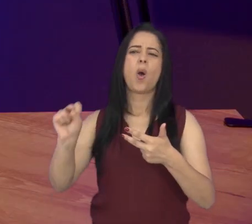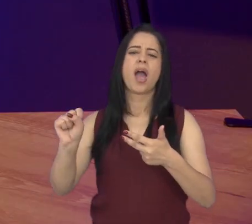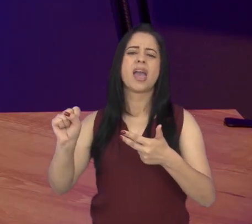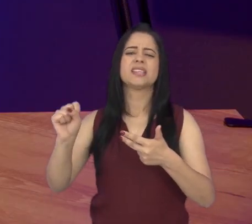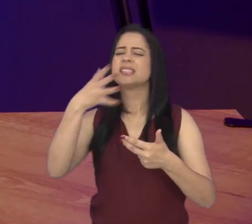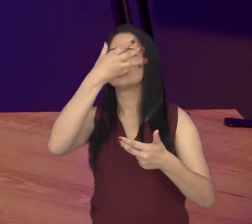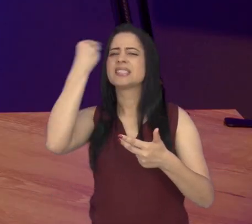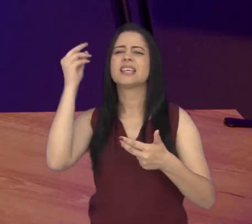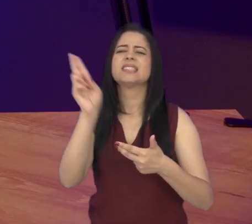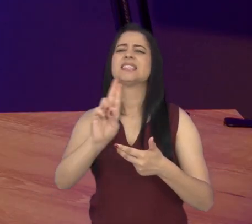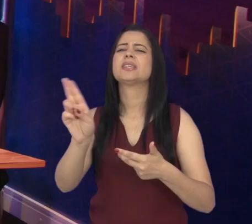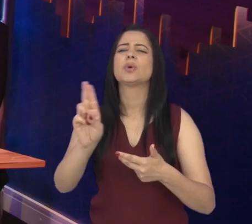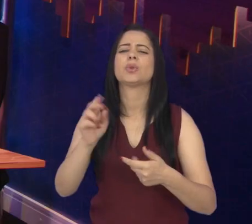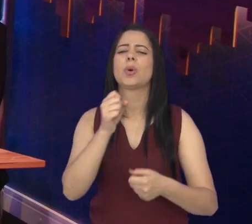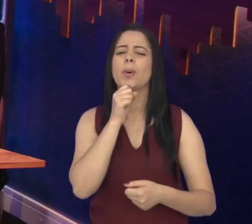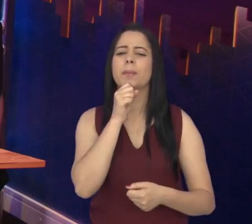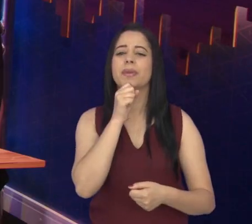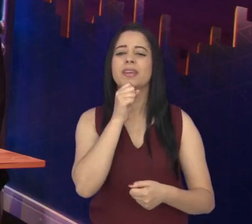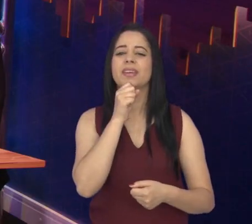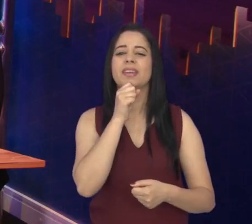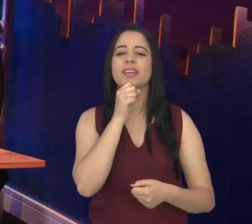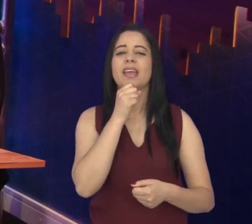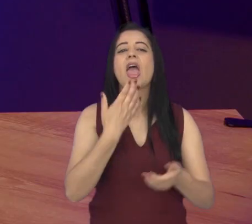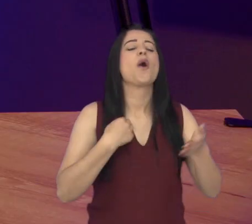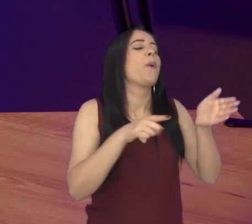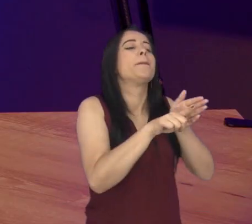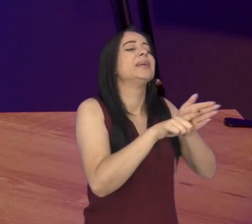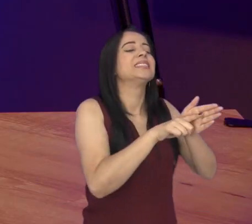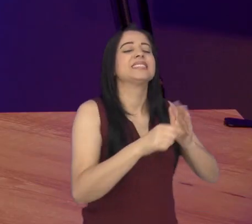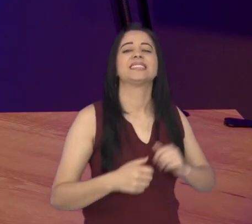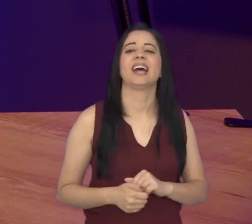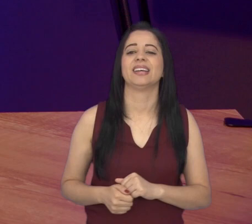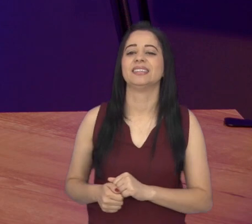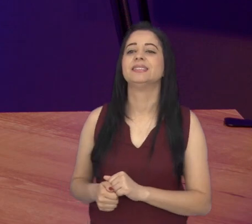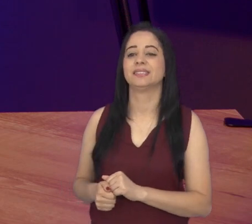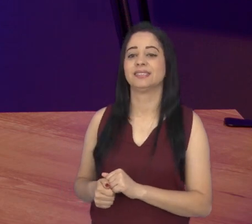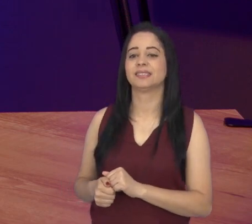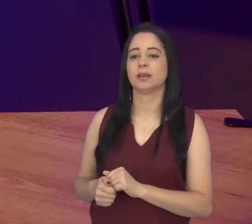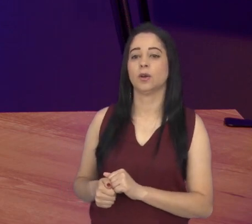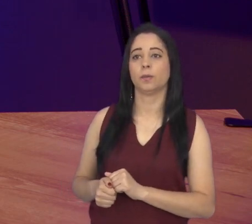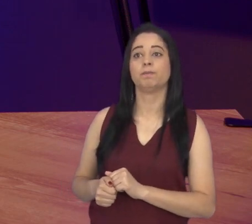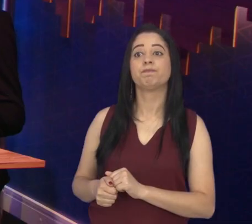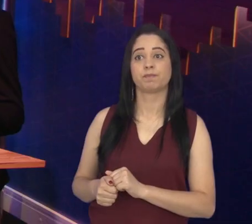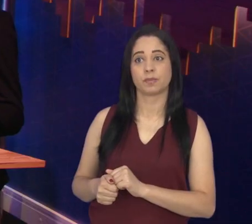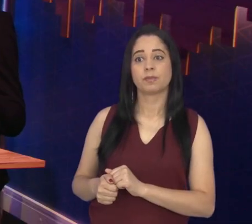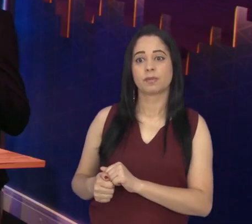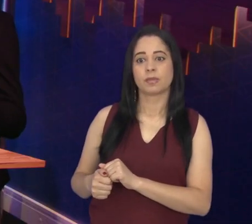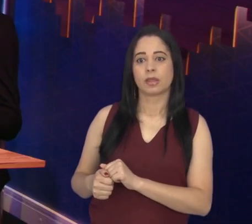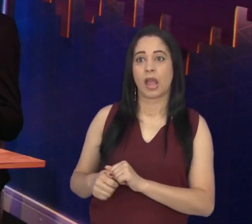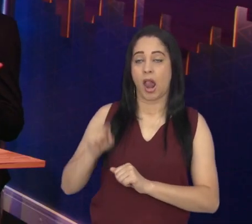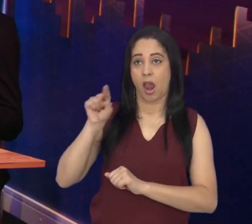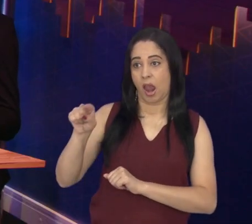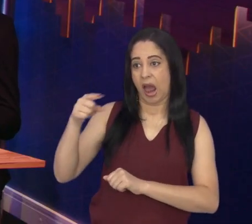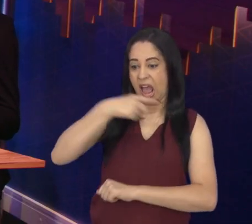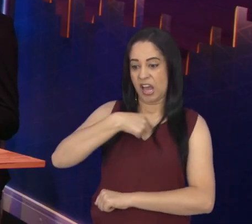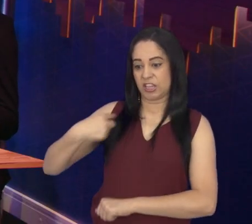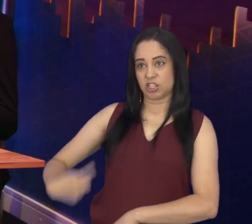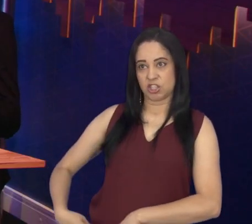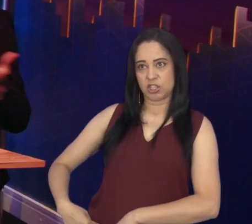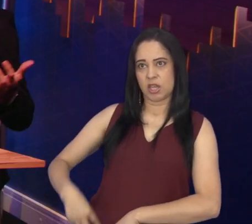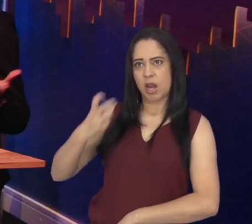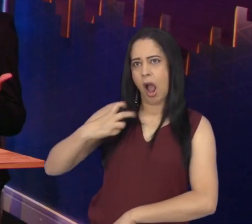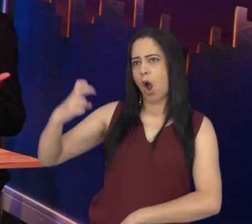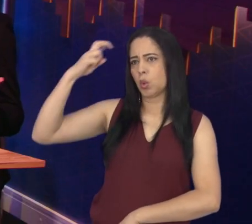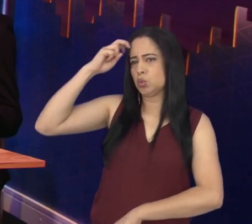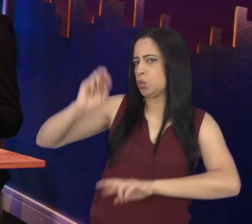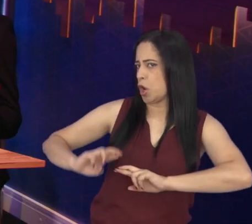e esse final eu esqueci quem que é. Isso, mas eu esqueci também. Eu vou pesquisar. Mas enfim, é muito importante. E a China tem uma cultura